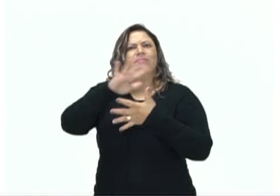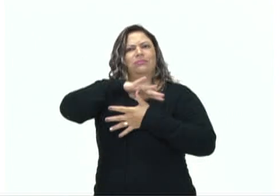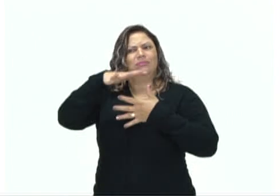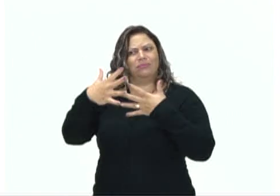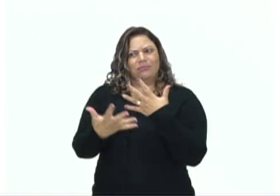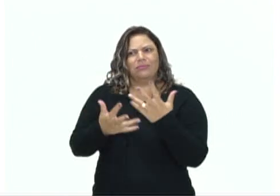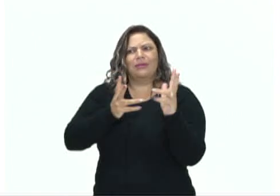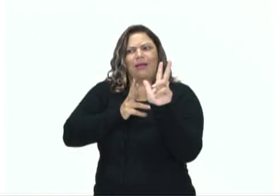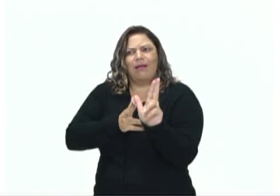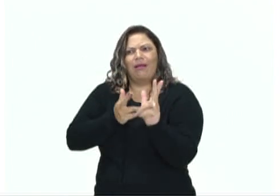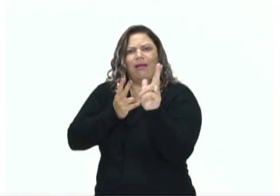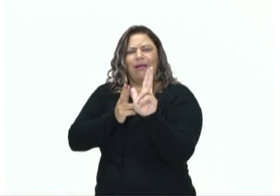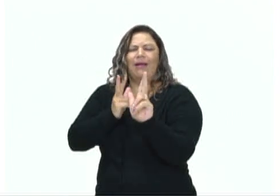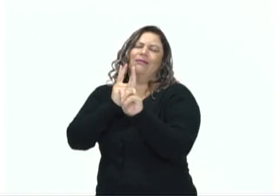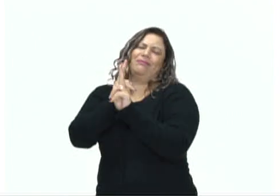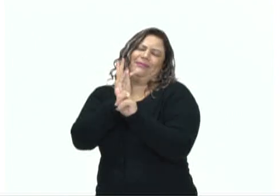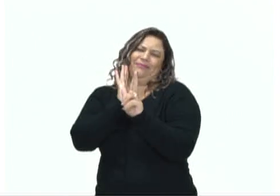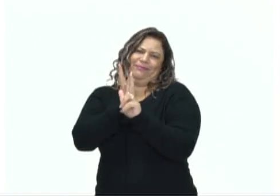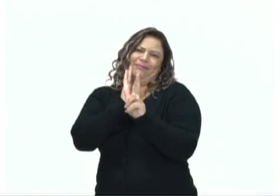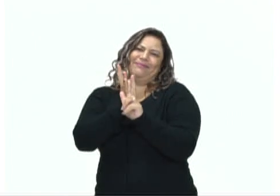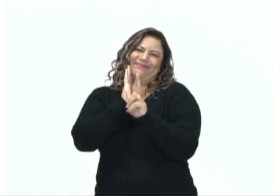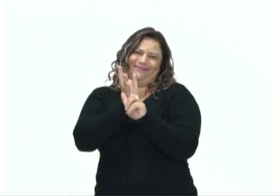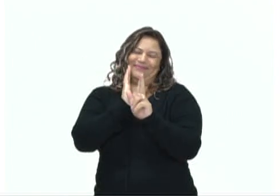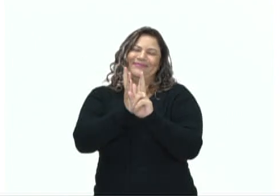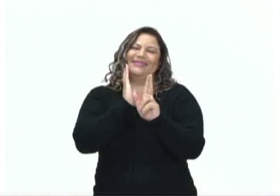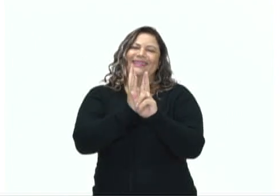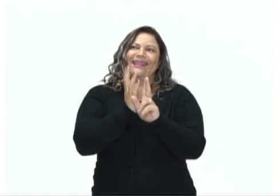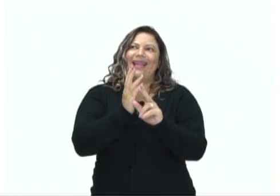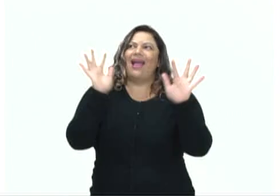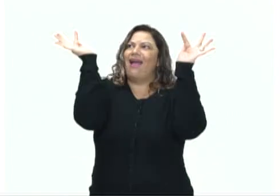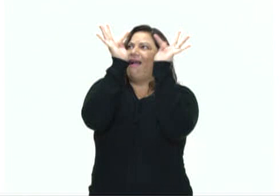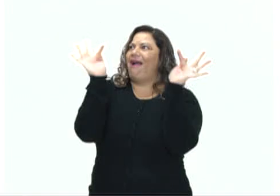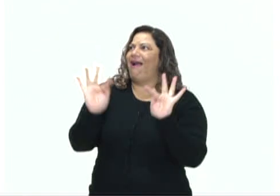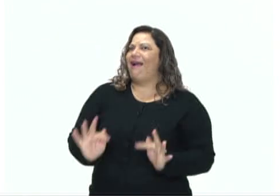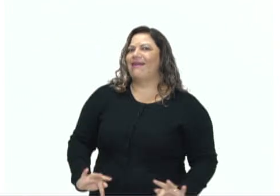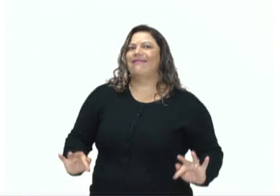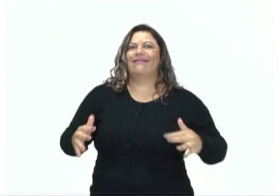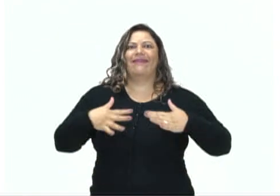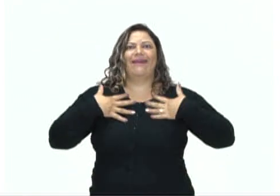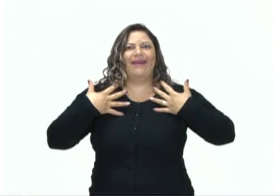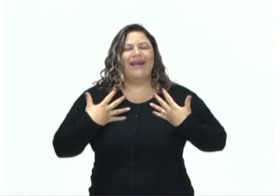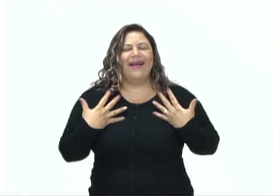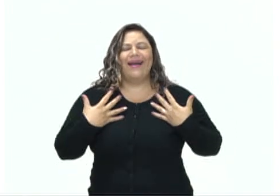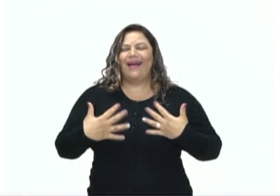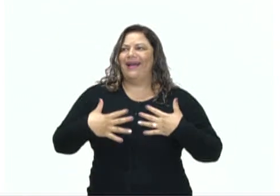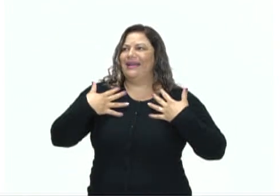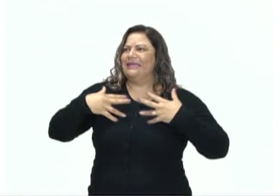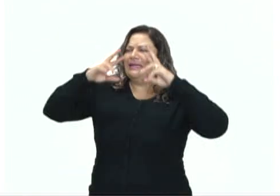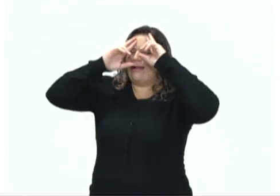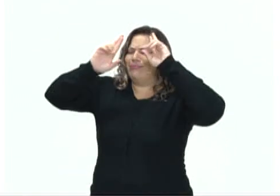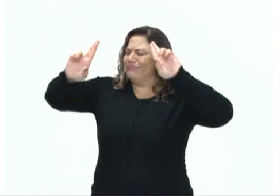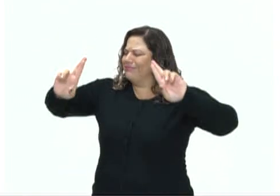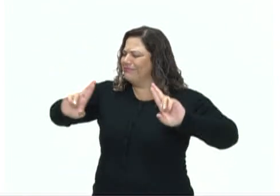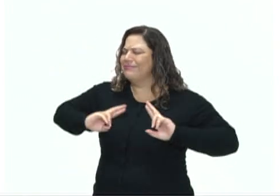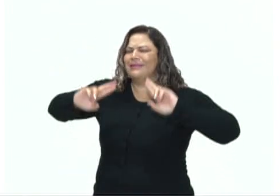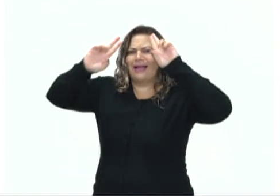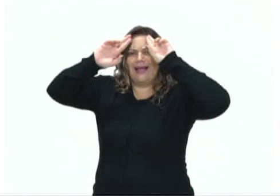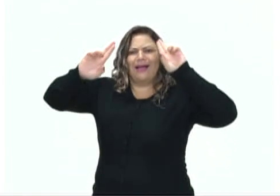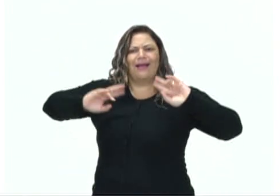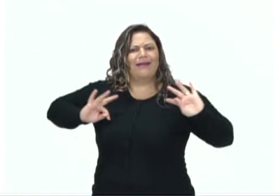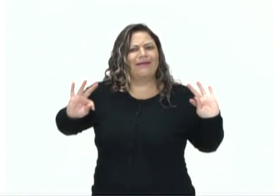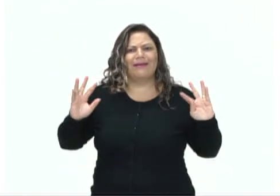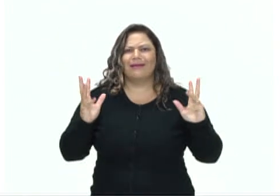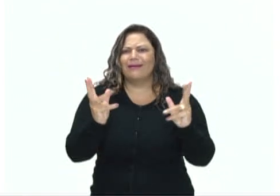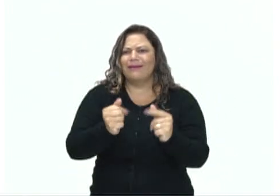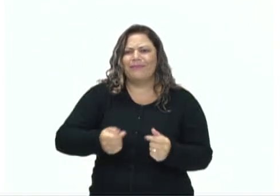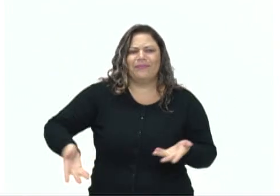simultânea. Ficamos muito felizes, é claro. Esse sinal foi acolhedor e respeitoso para com a gente e